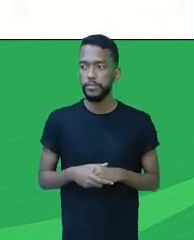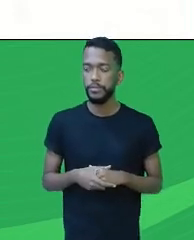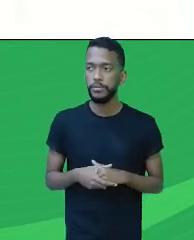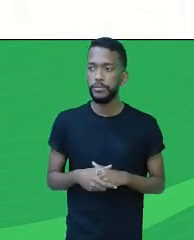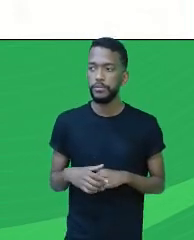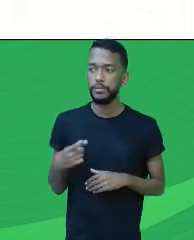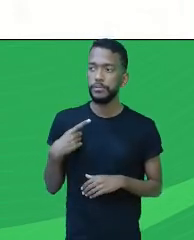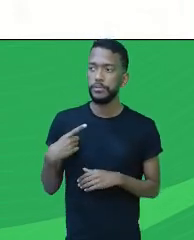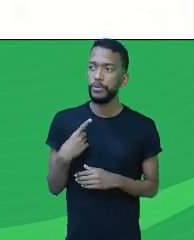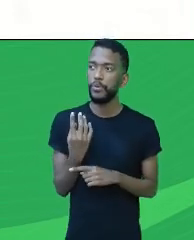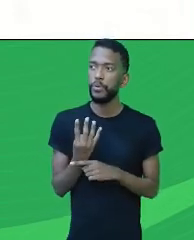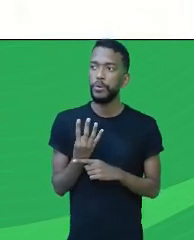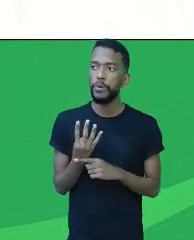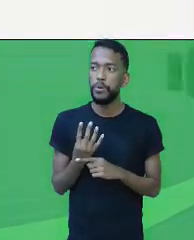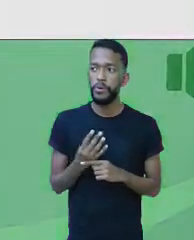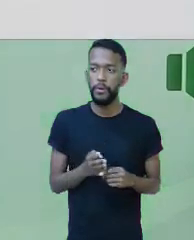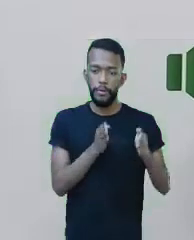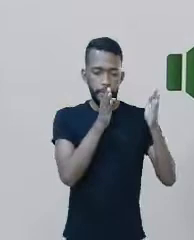quatro